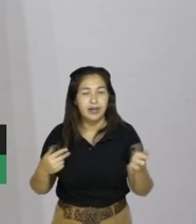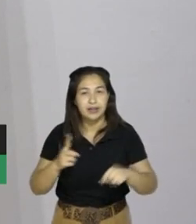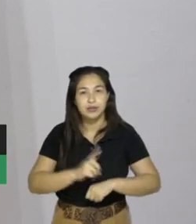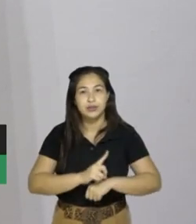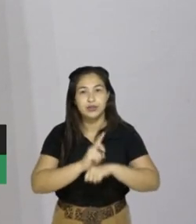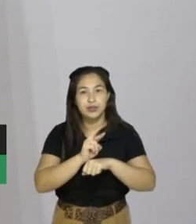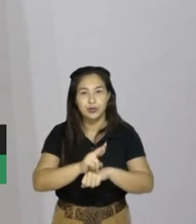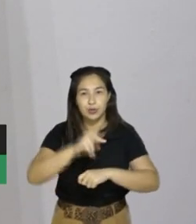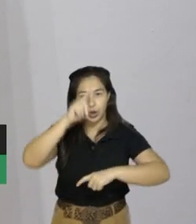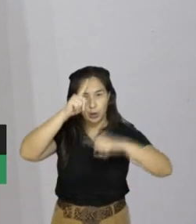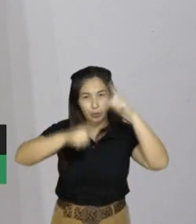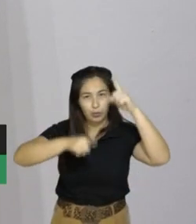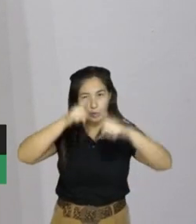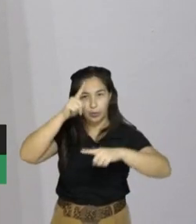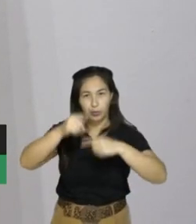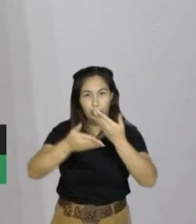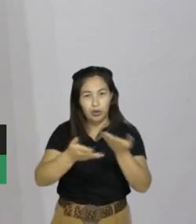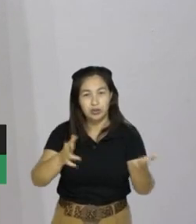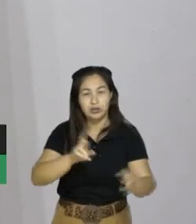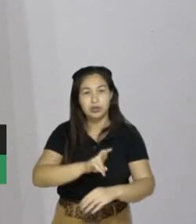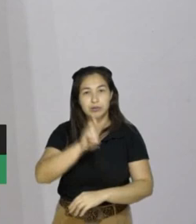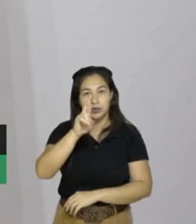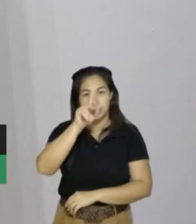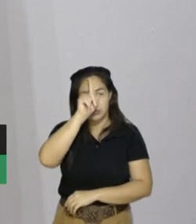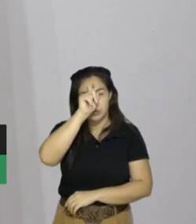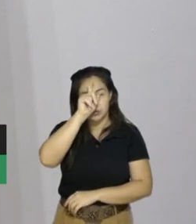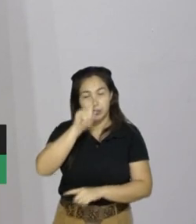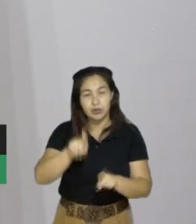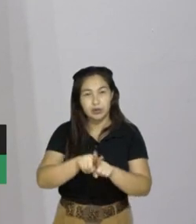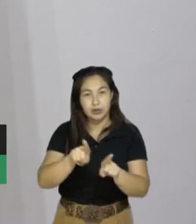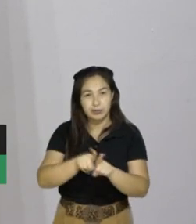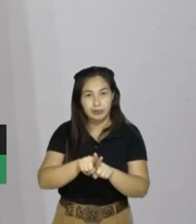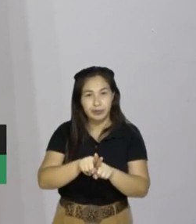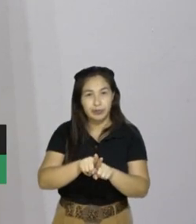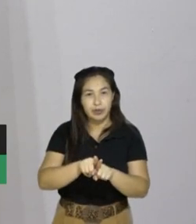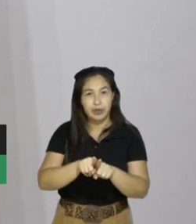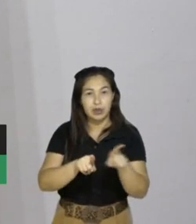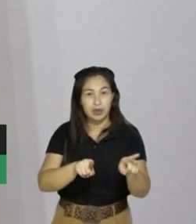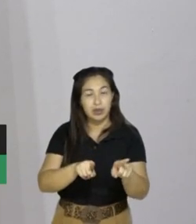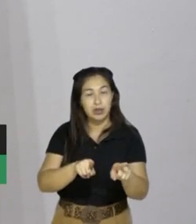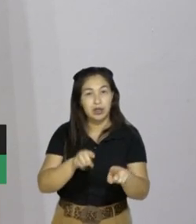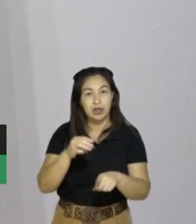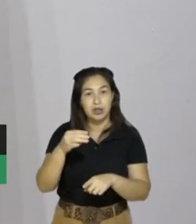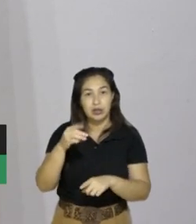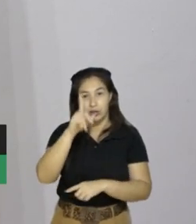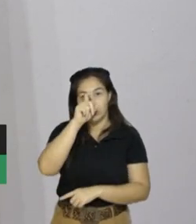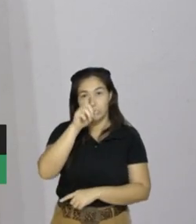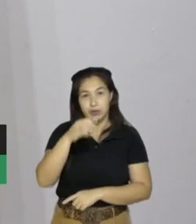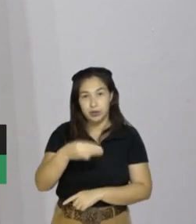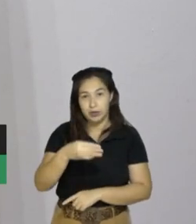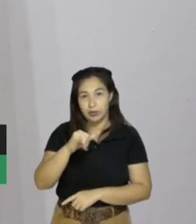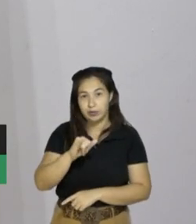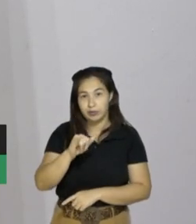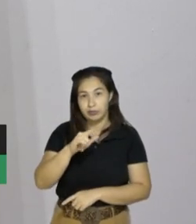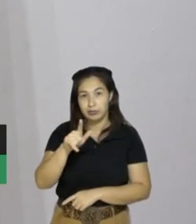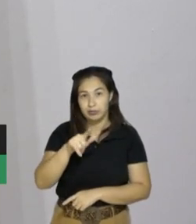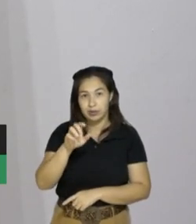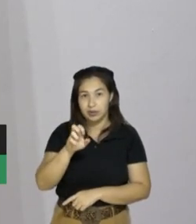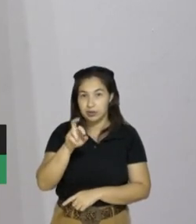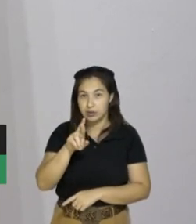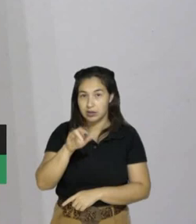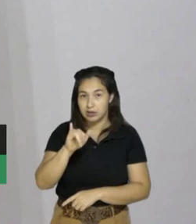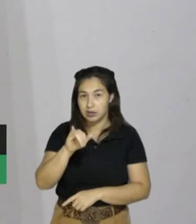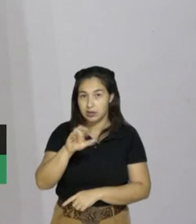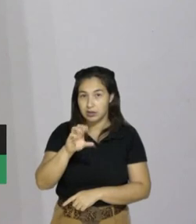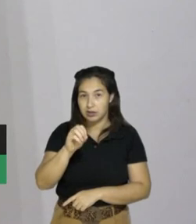do hospital no caso da associação hospitalar beneficente misericórdia de vida e topava em Blumenau